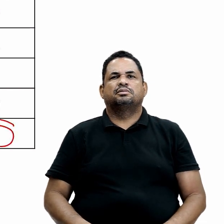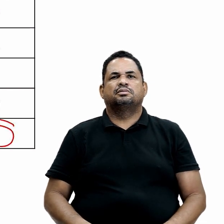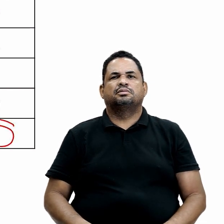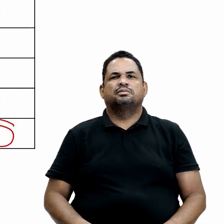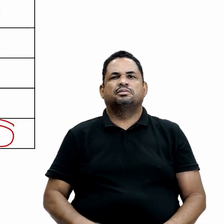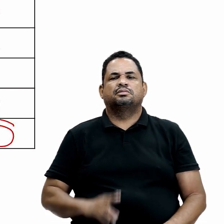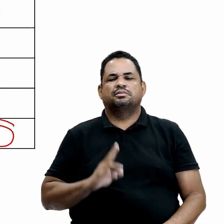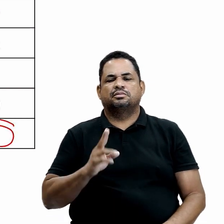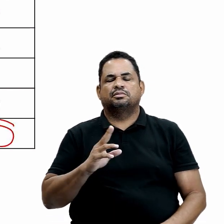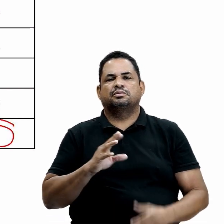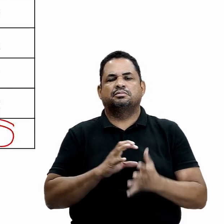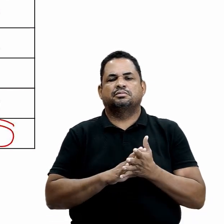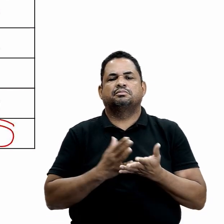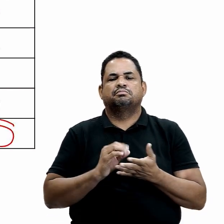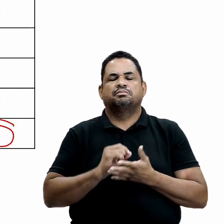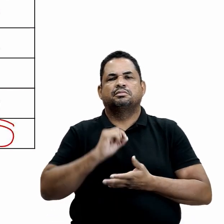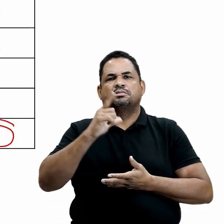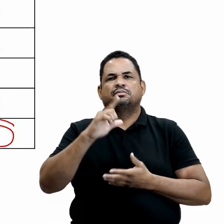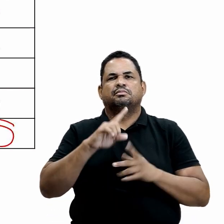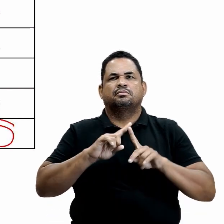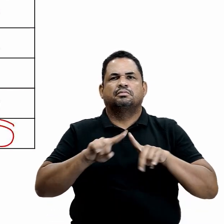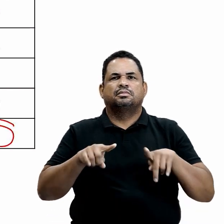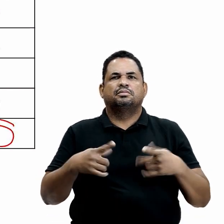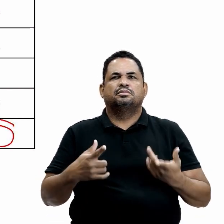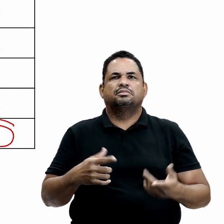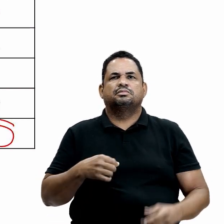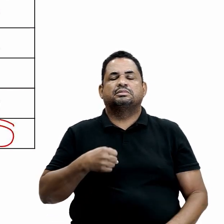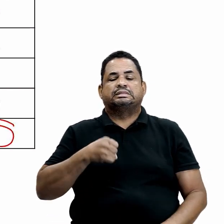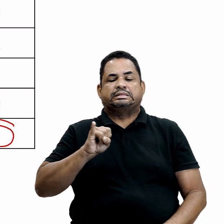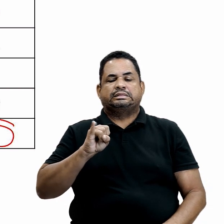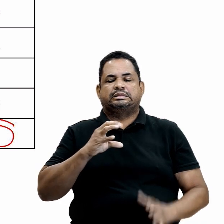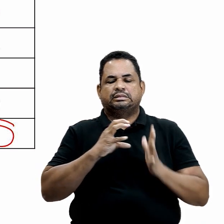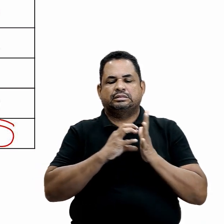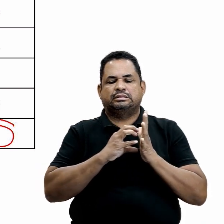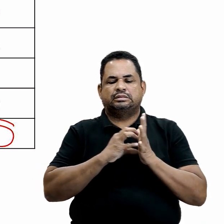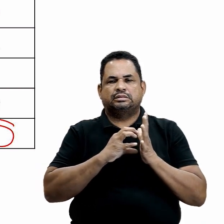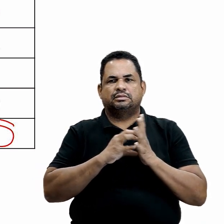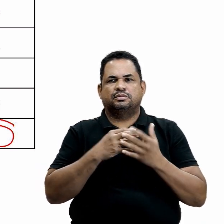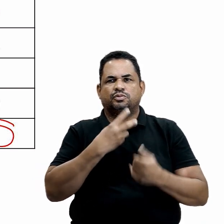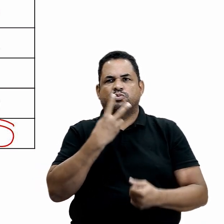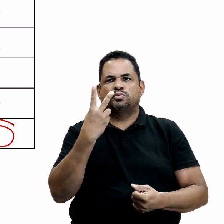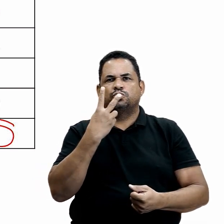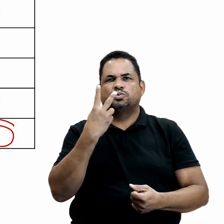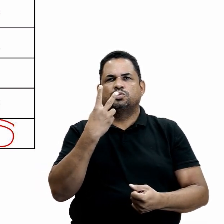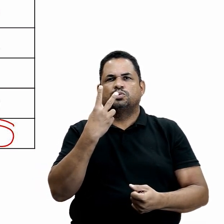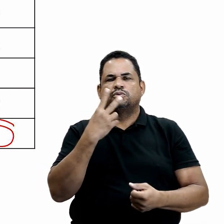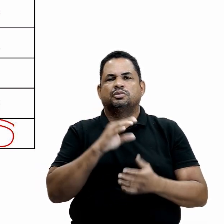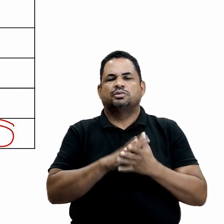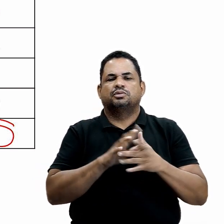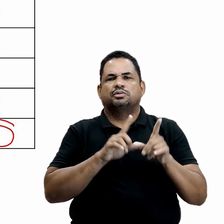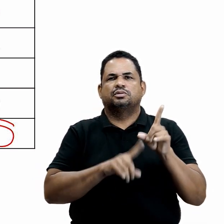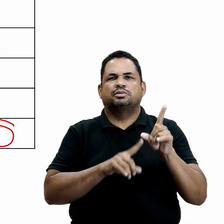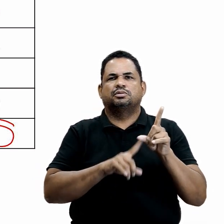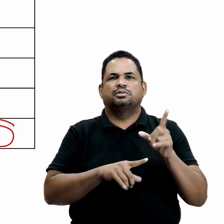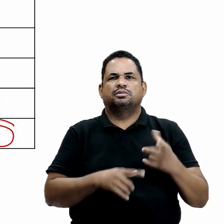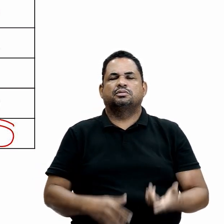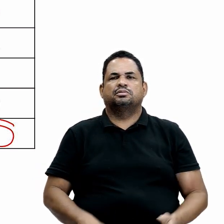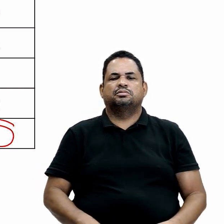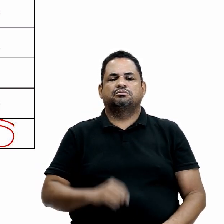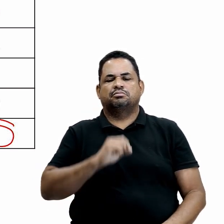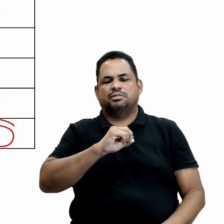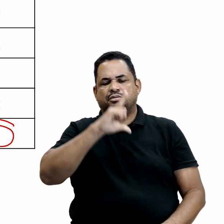sempre maiúscula. No entanto, se o símbolo do elemento for duas letras, maiúscula e